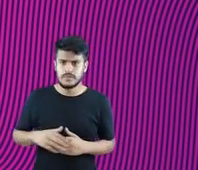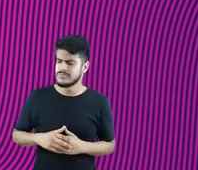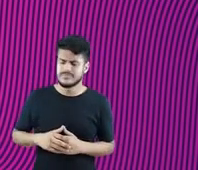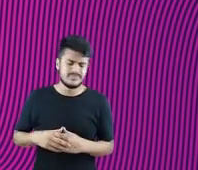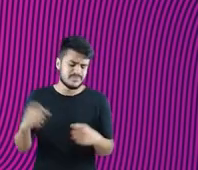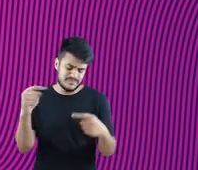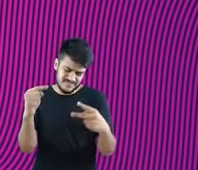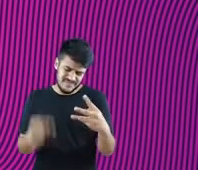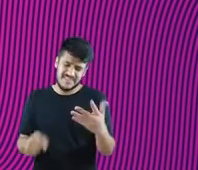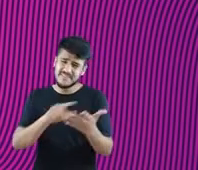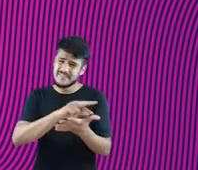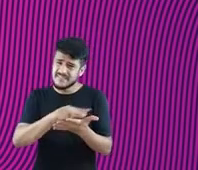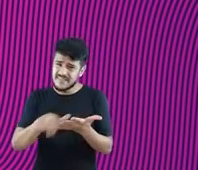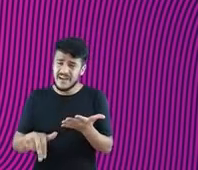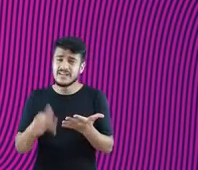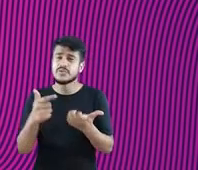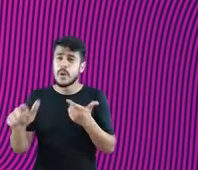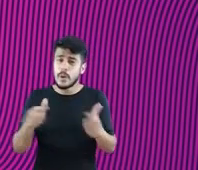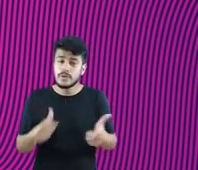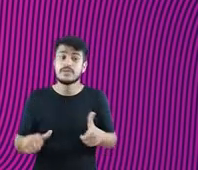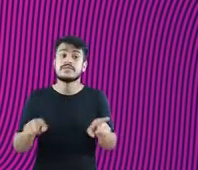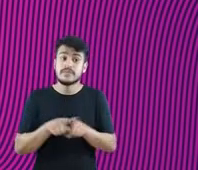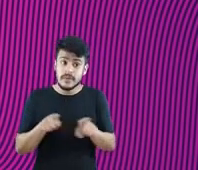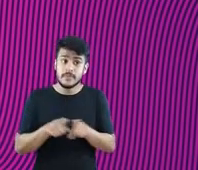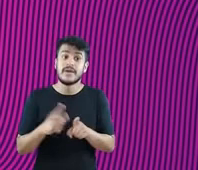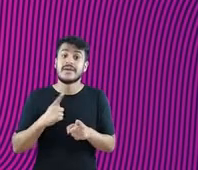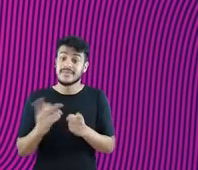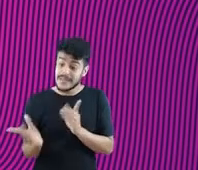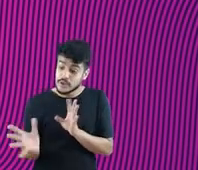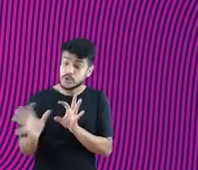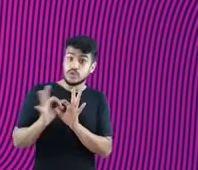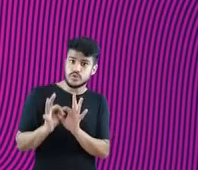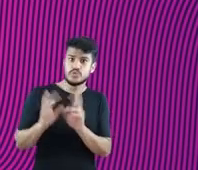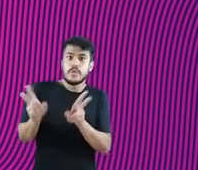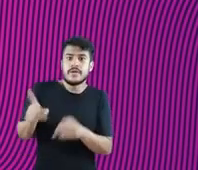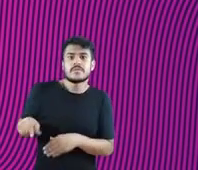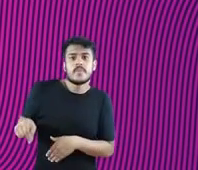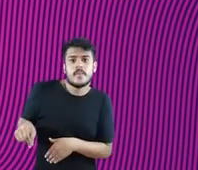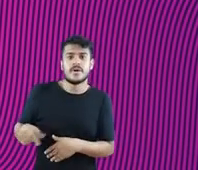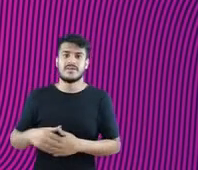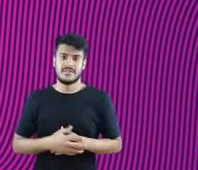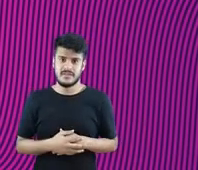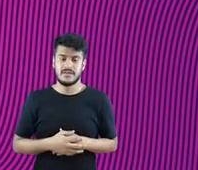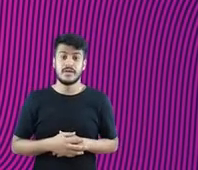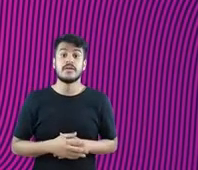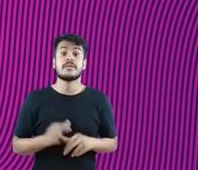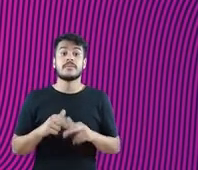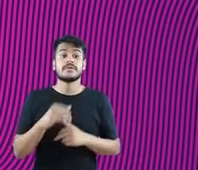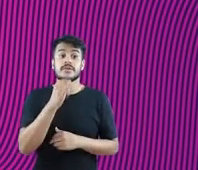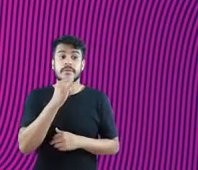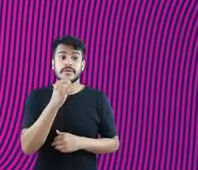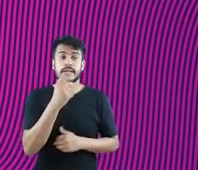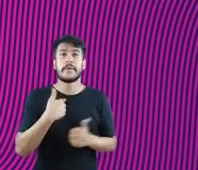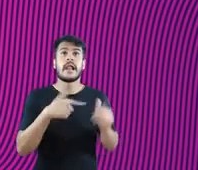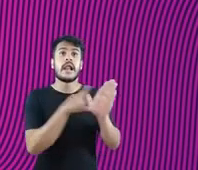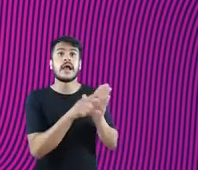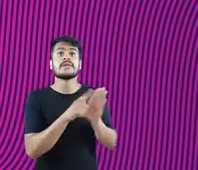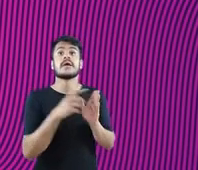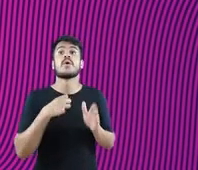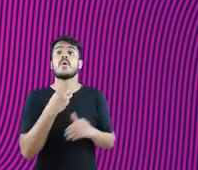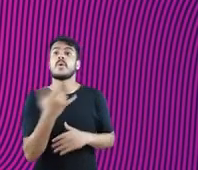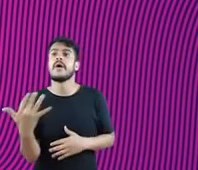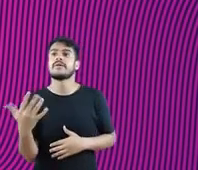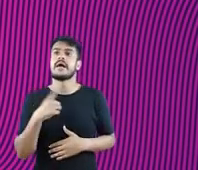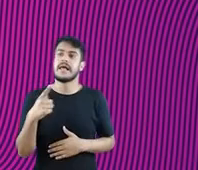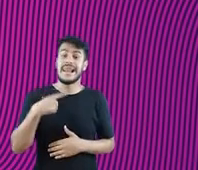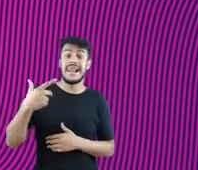outros propósitos que se acoplam naquele ressecamento. Então, se você fizer leis, são quantas sessões? São 3, mas aí